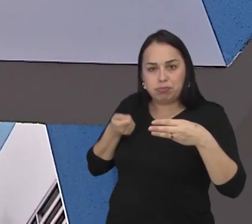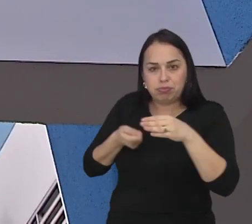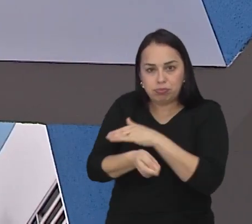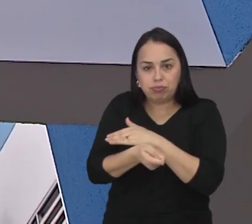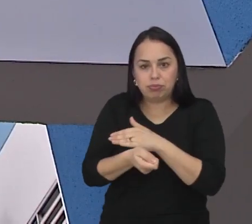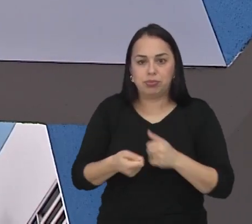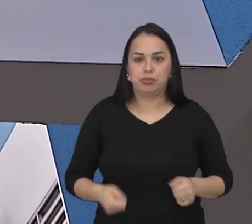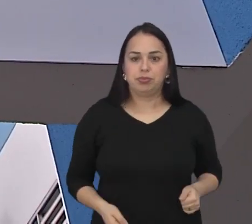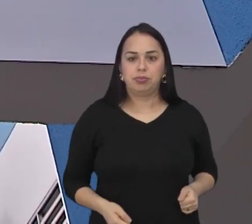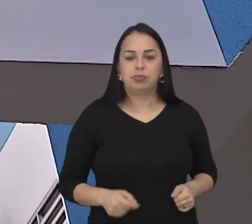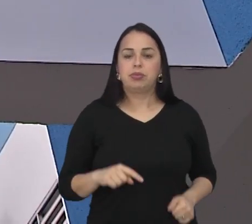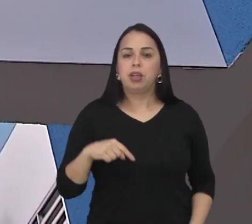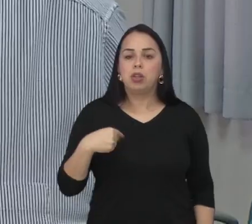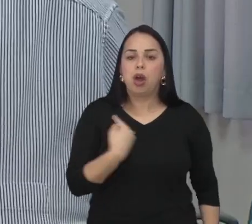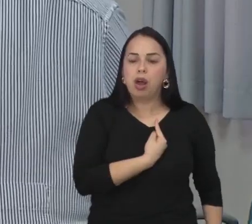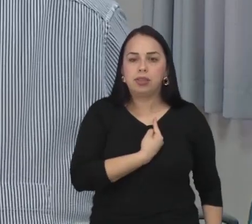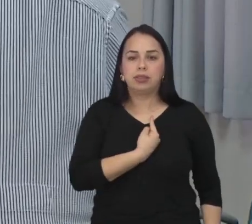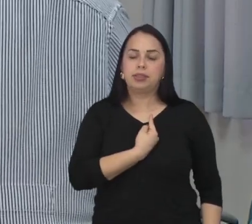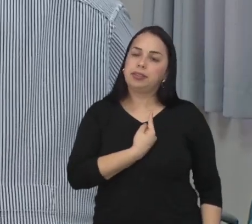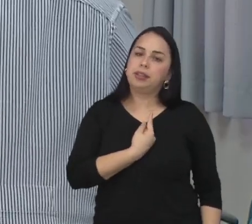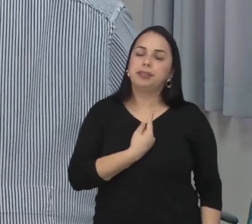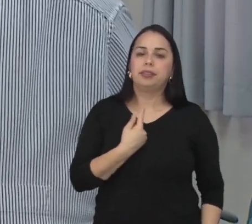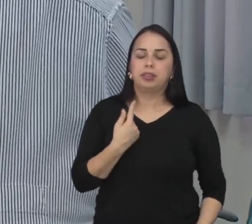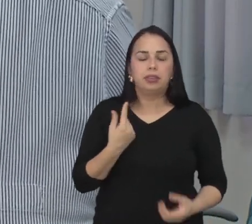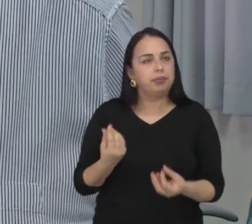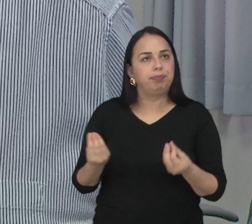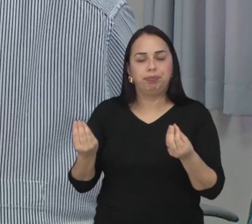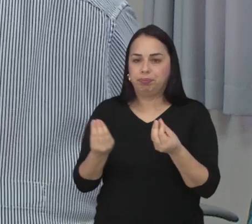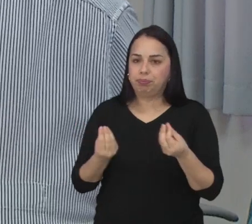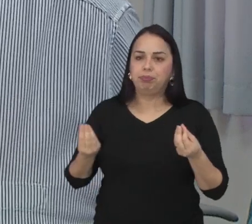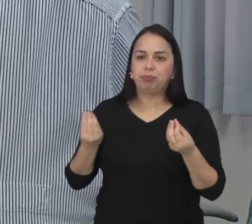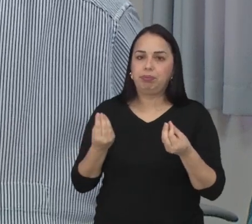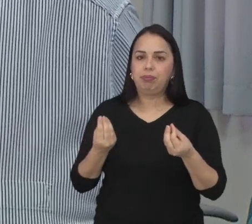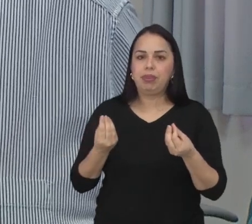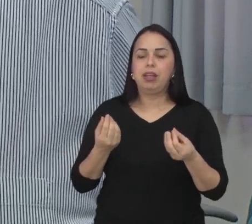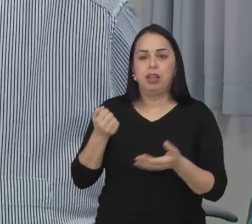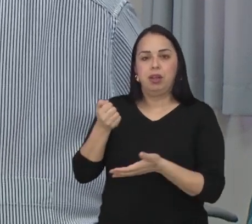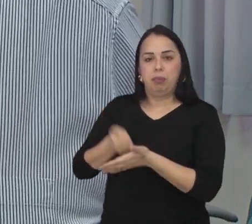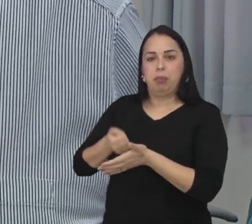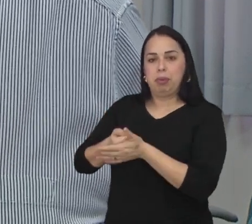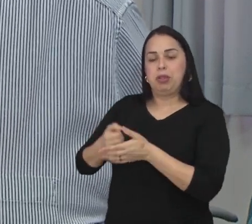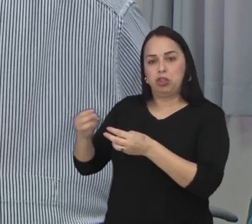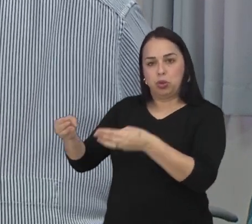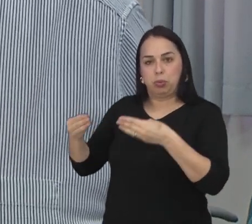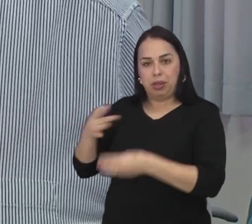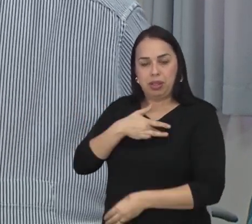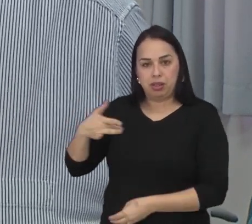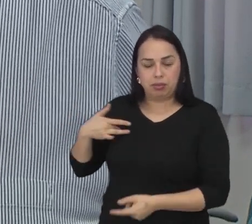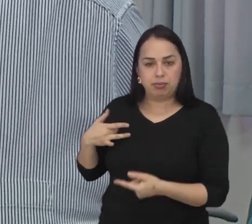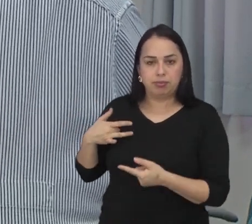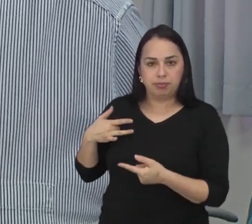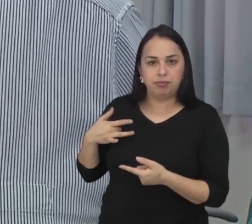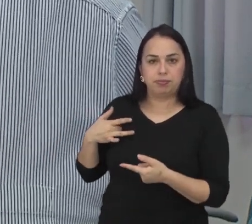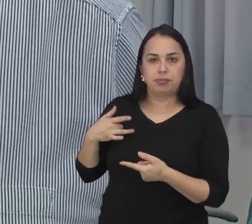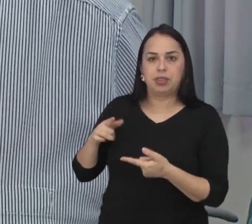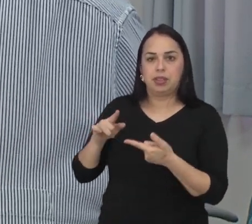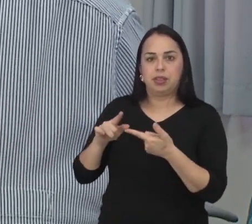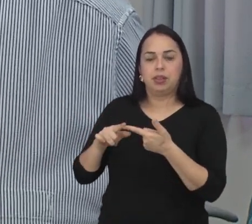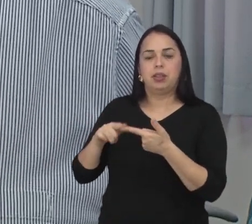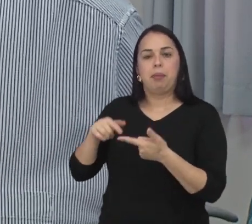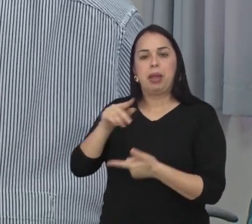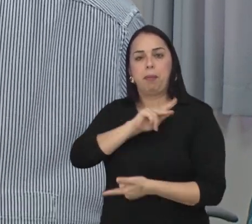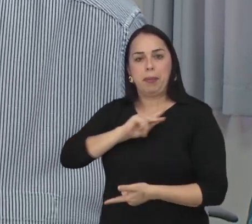repasses da tabela SUS Paulista nós temos uma luta muito grande em em Brasília no ministério da saúde no